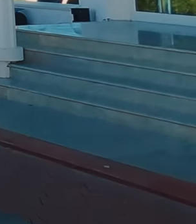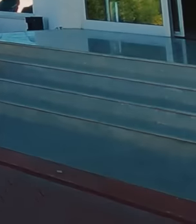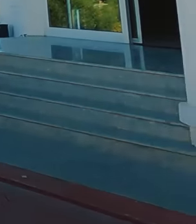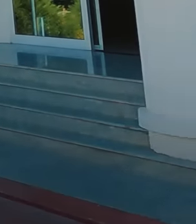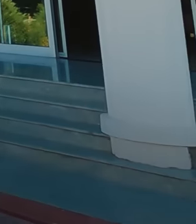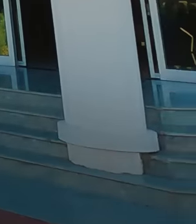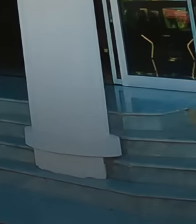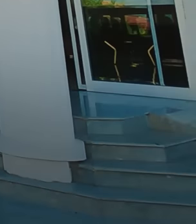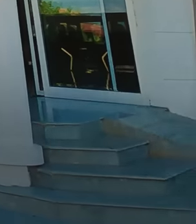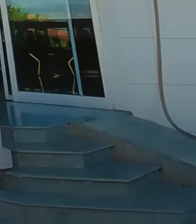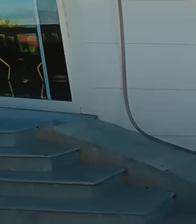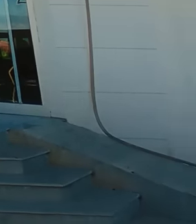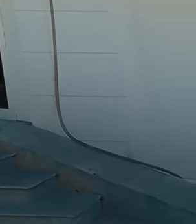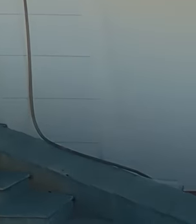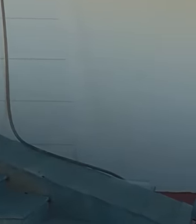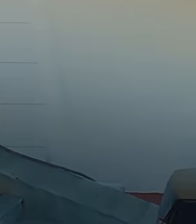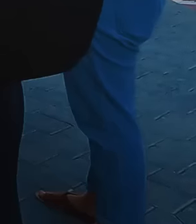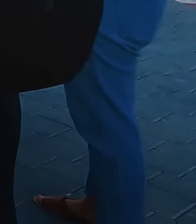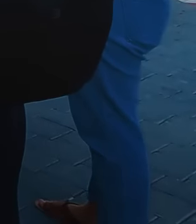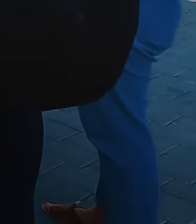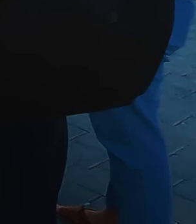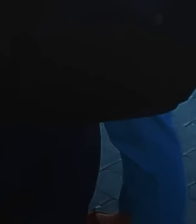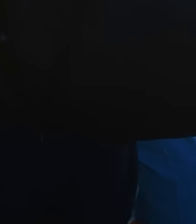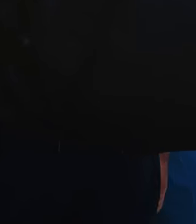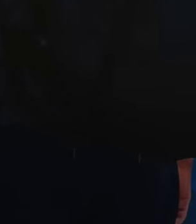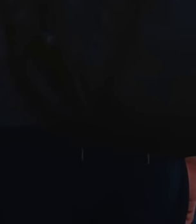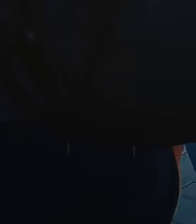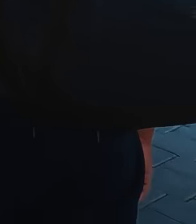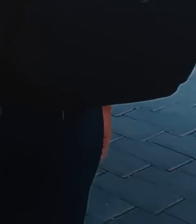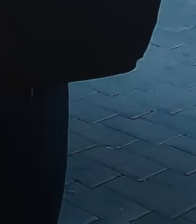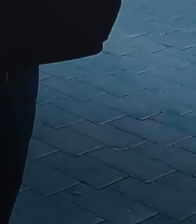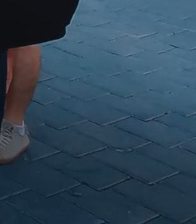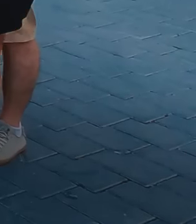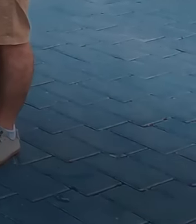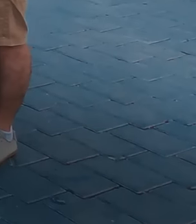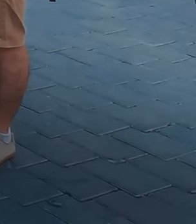Um abraço. Vou tirar foto.